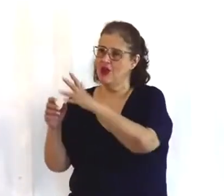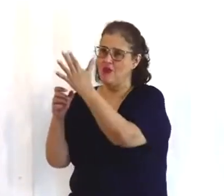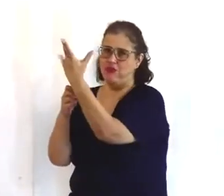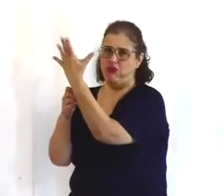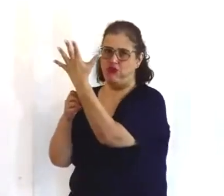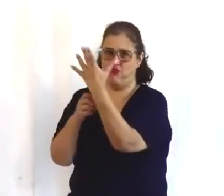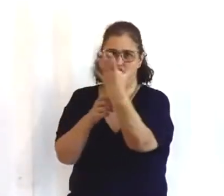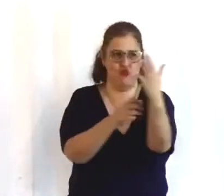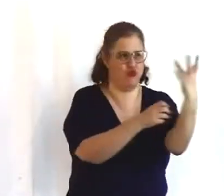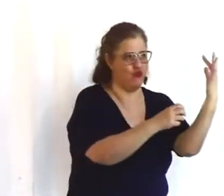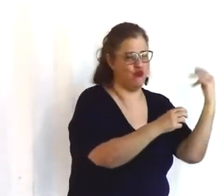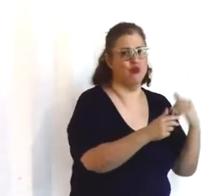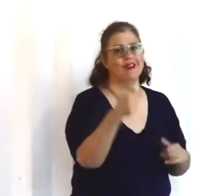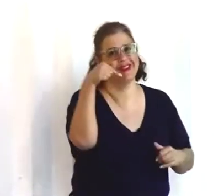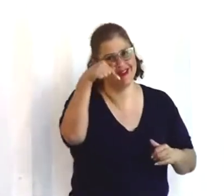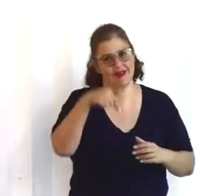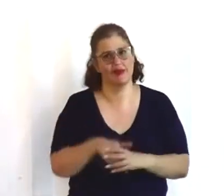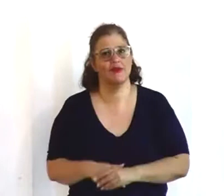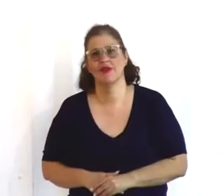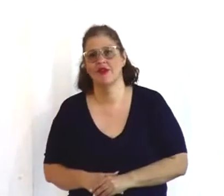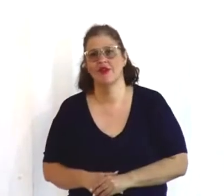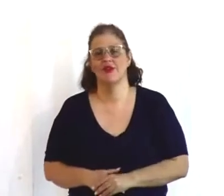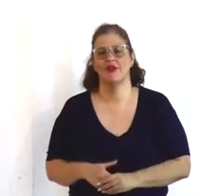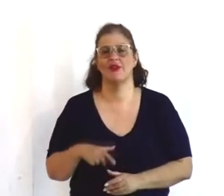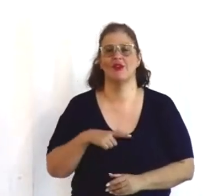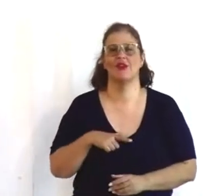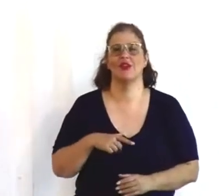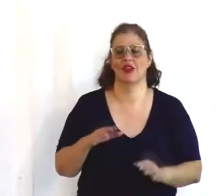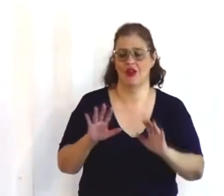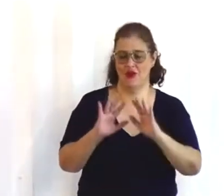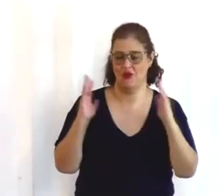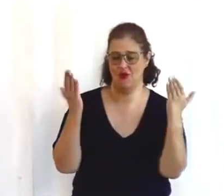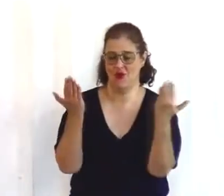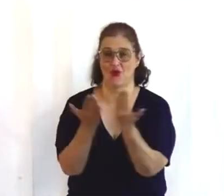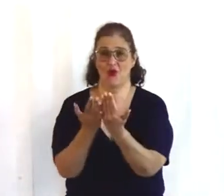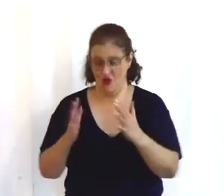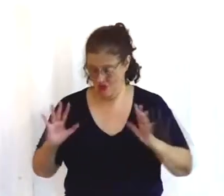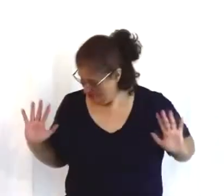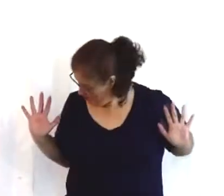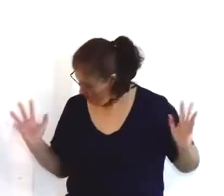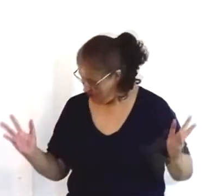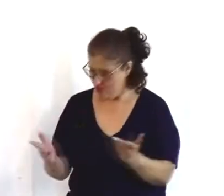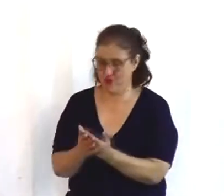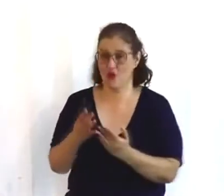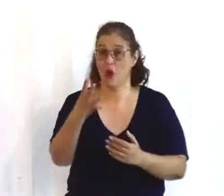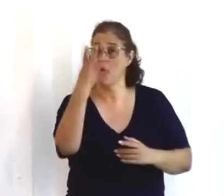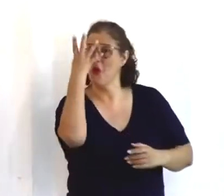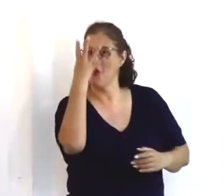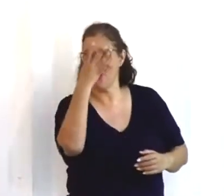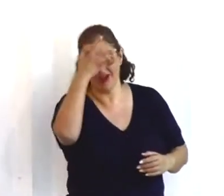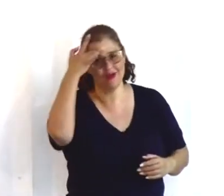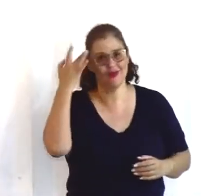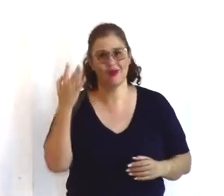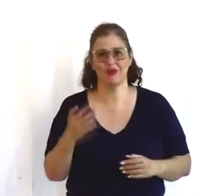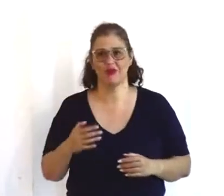vidro, semelhante ao cristal, e também no meio do trono, à volta do trono, 4 seres viventes,